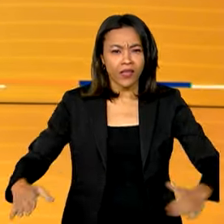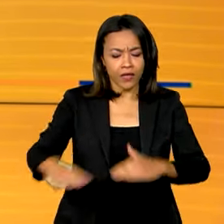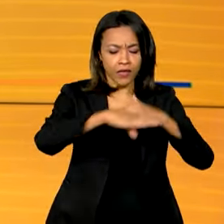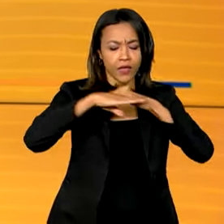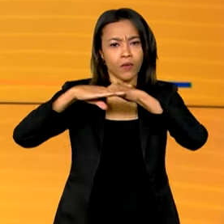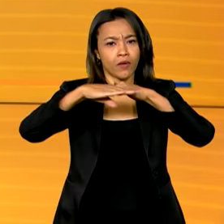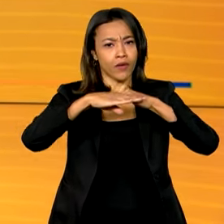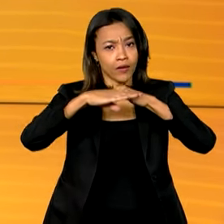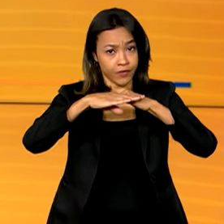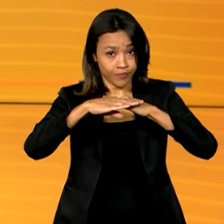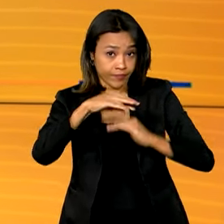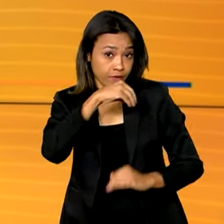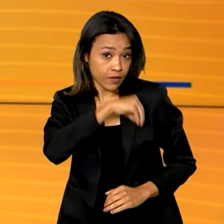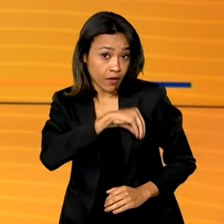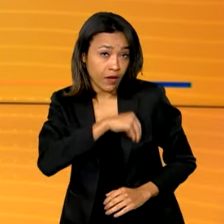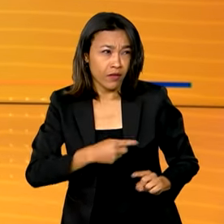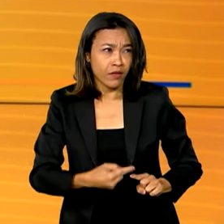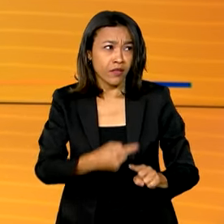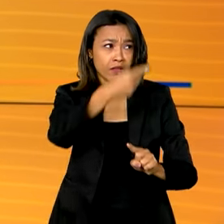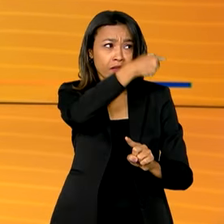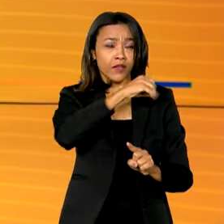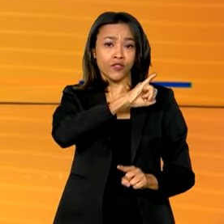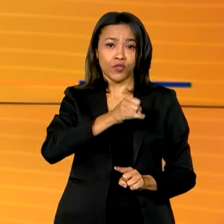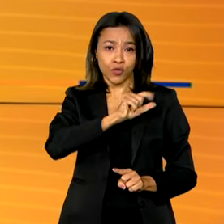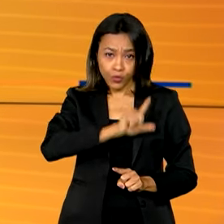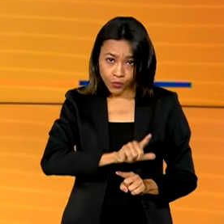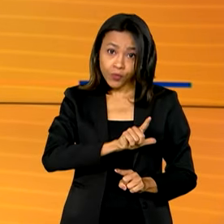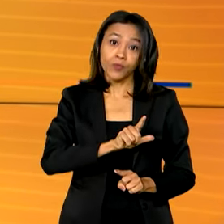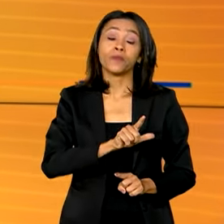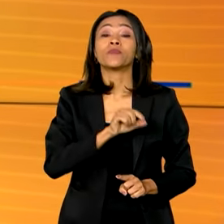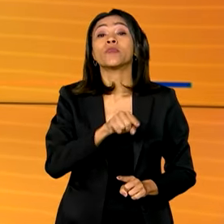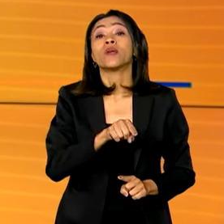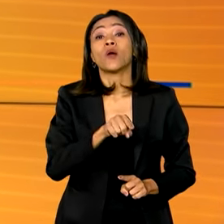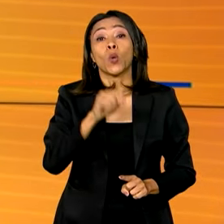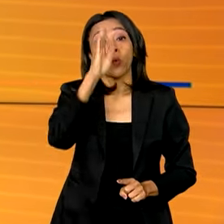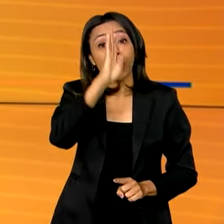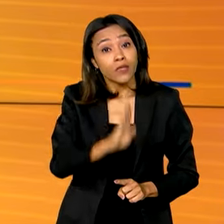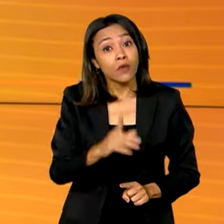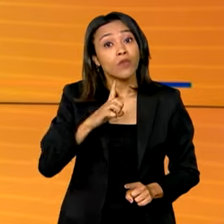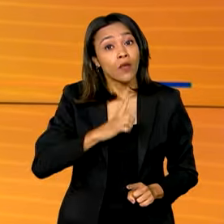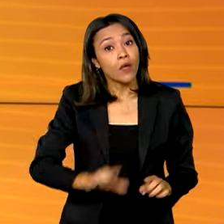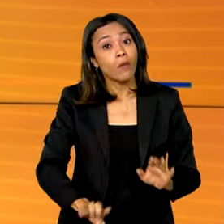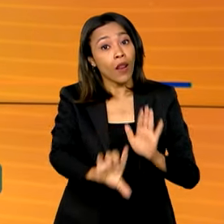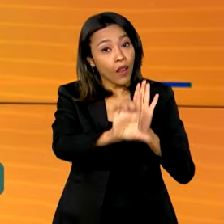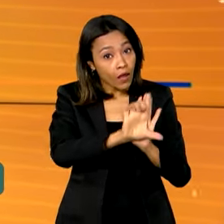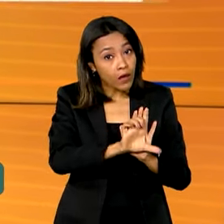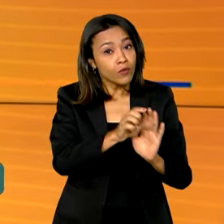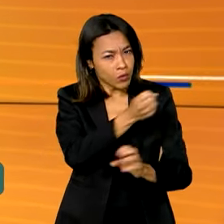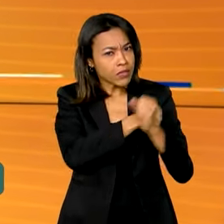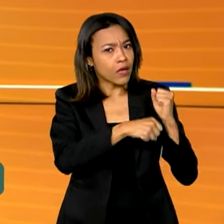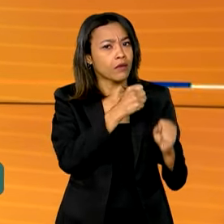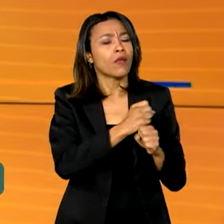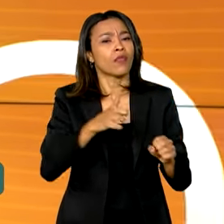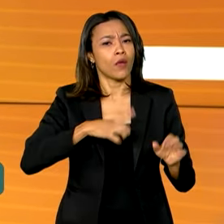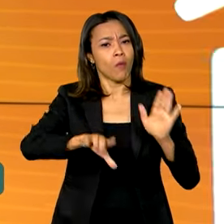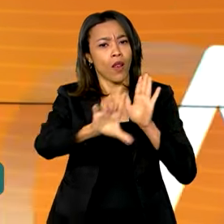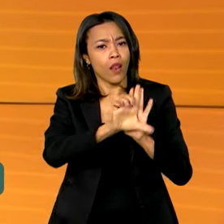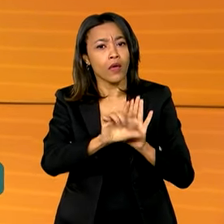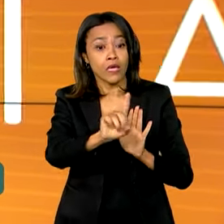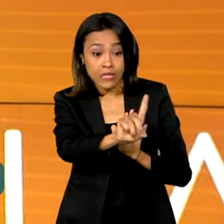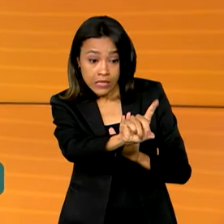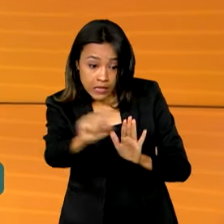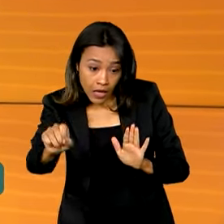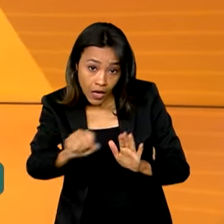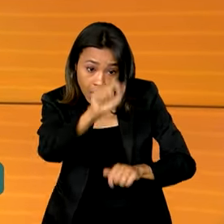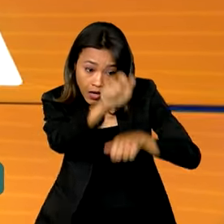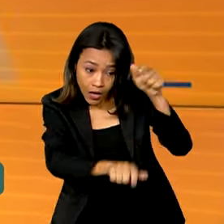Igualdade salarial. Desde julho do ano passado, o Brasil conta com uma lei que obriga empresas com mais de 100 empregados